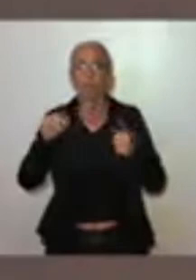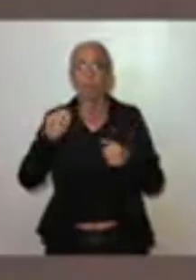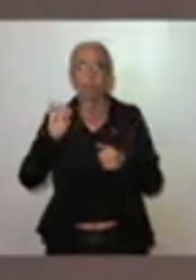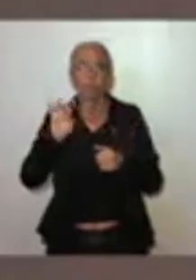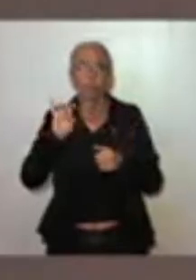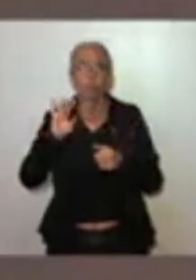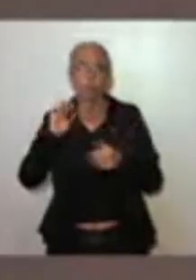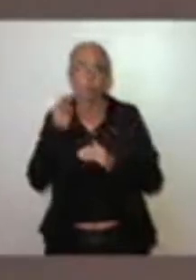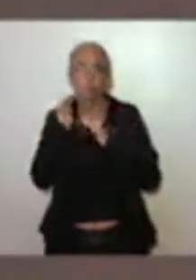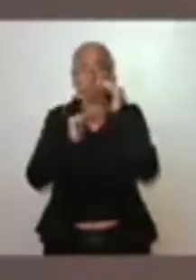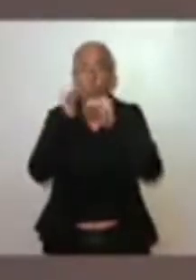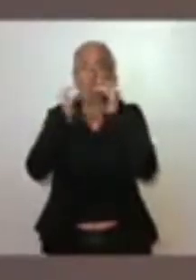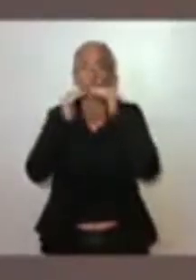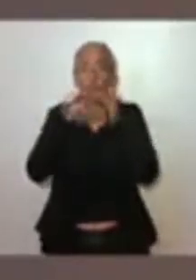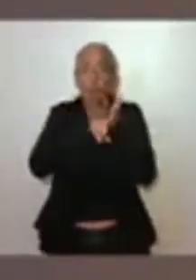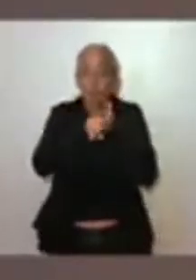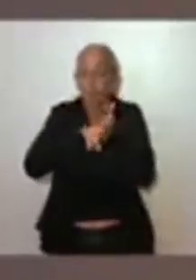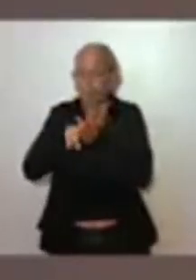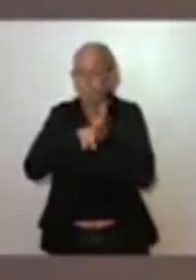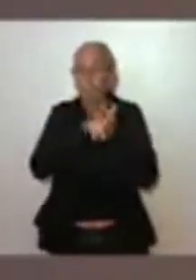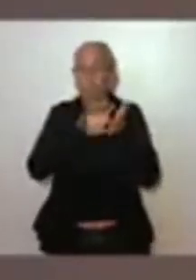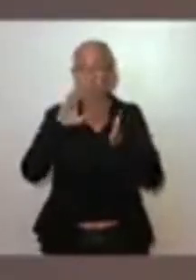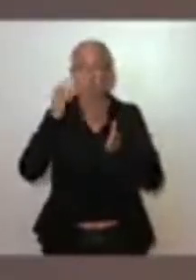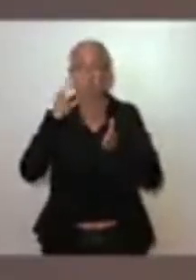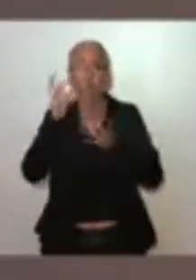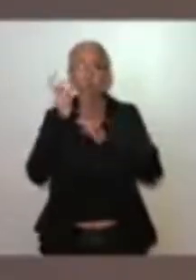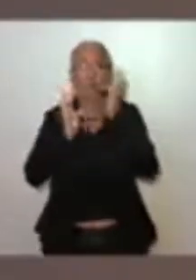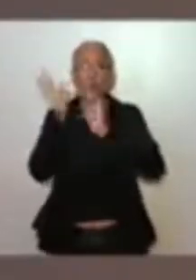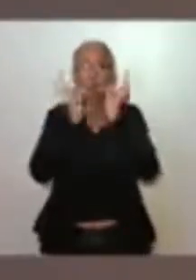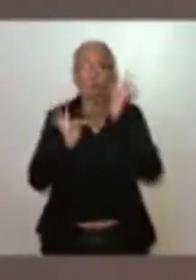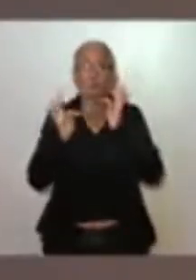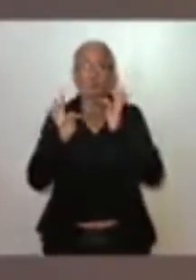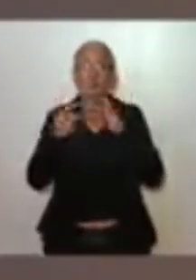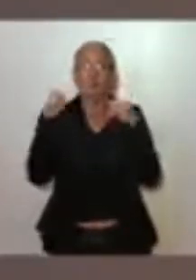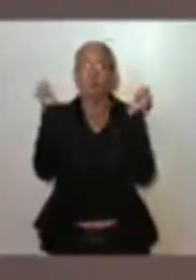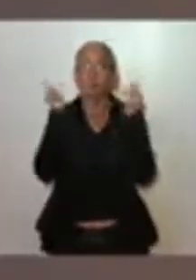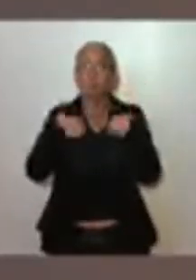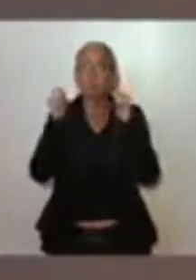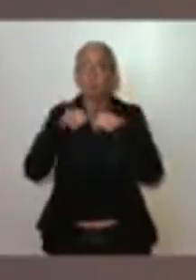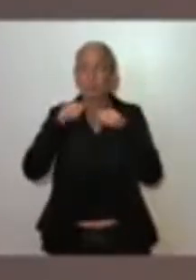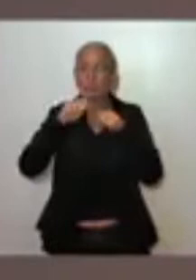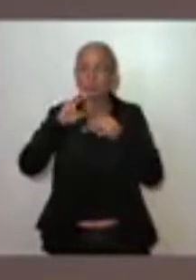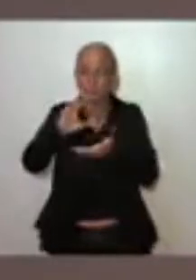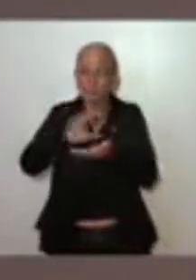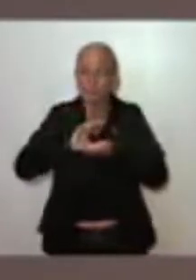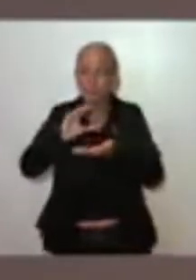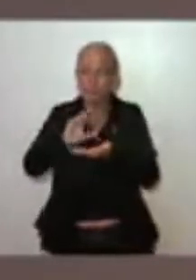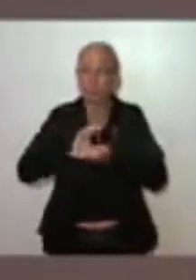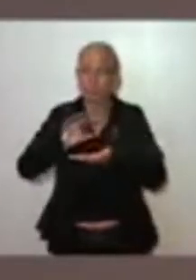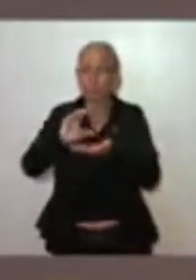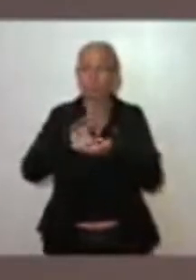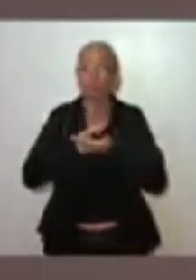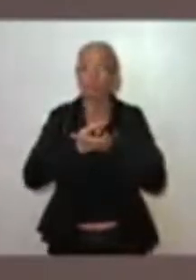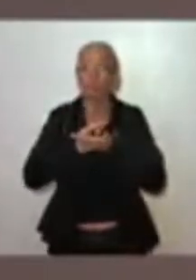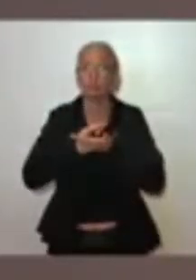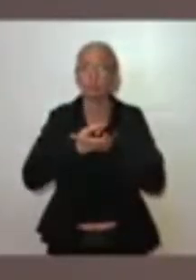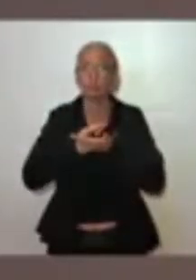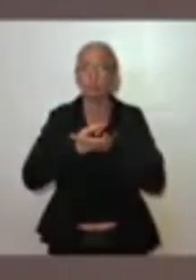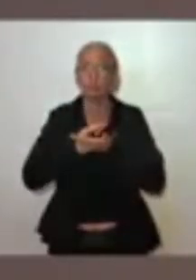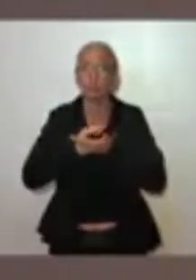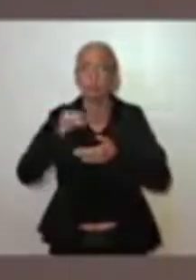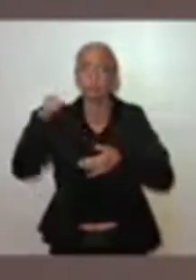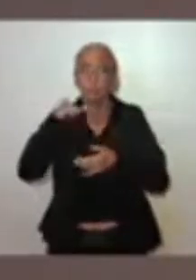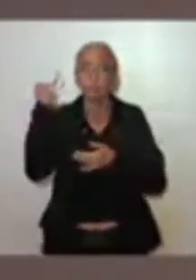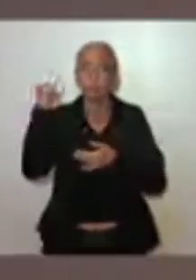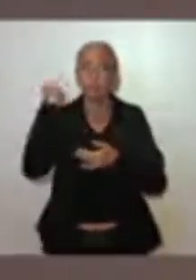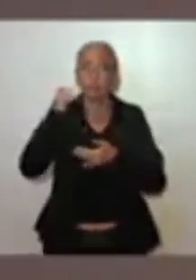nessa área como pesquisa científica e tecnológica nós precisamos investir nas nossas instituições de ponta